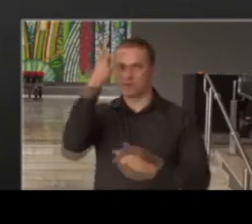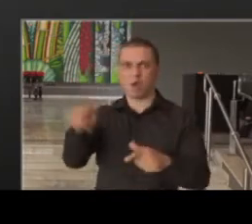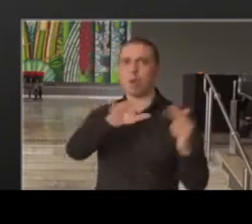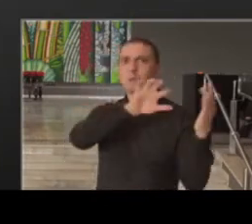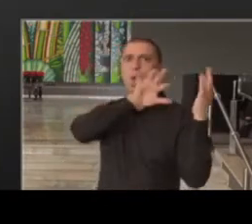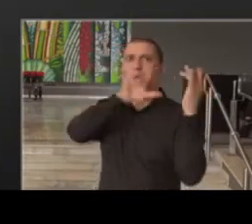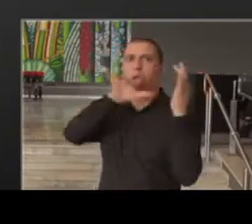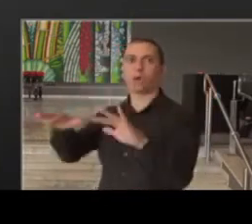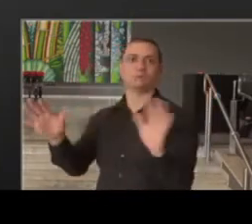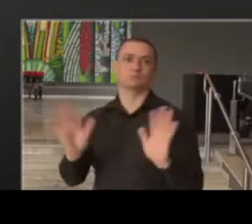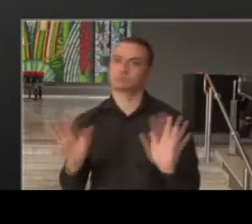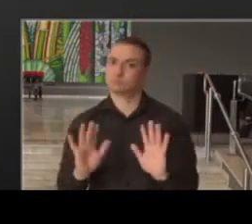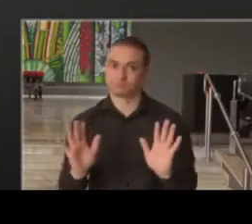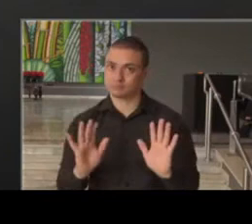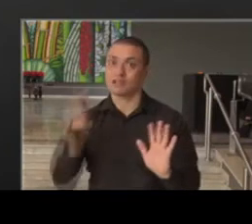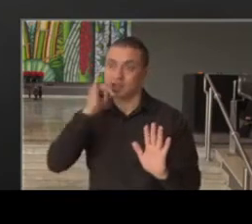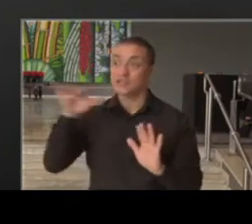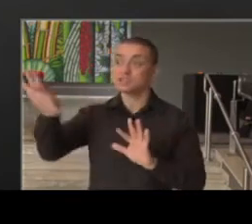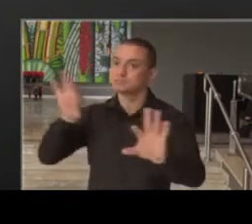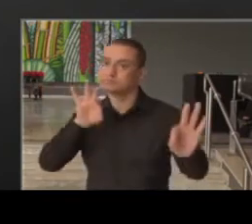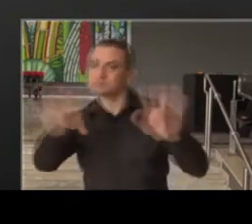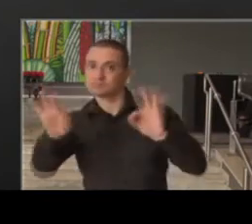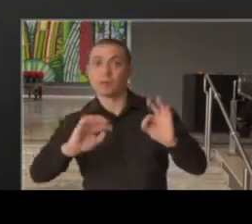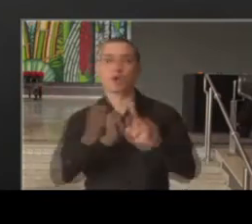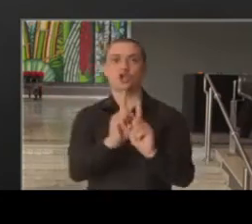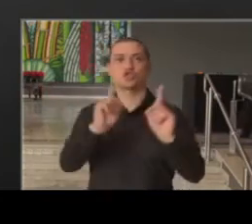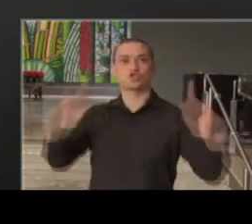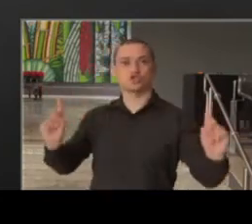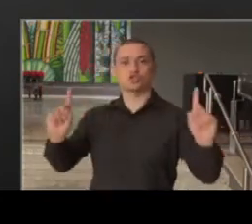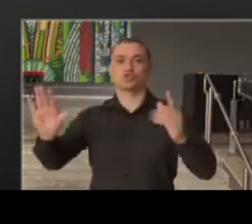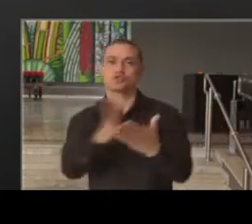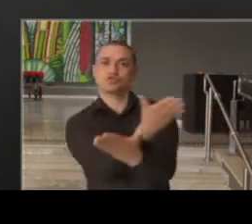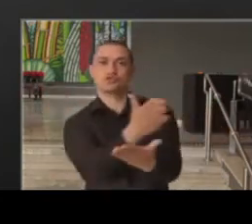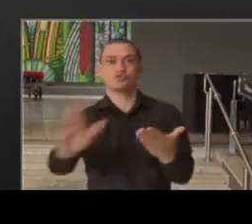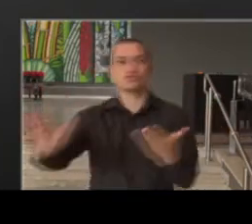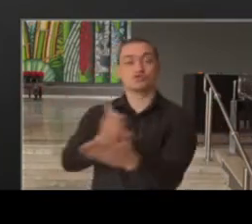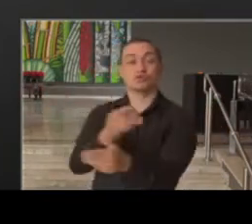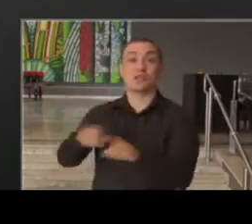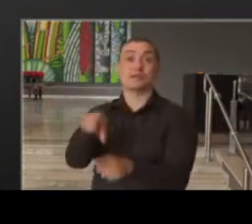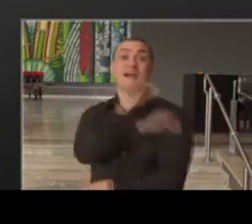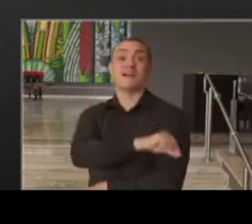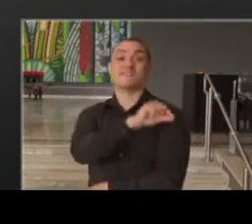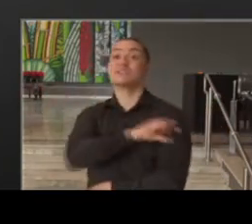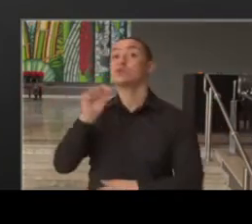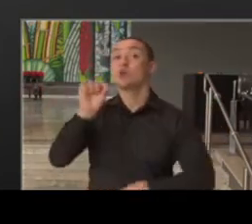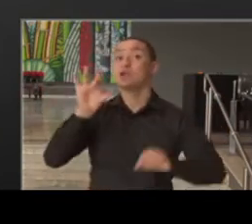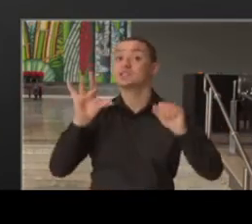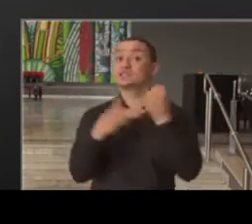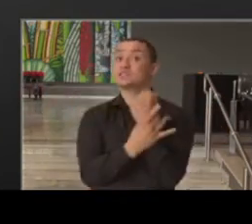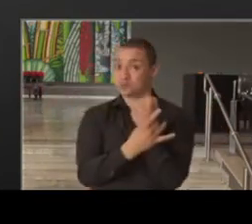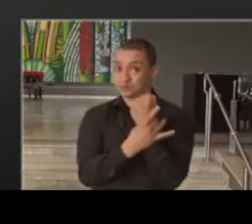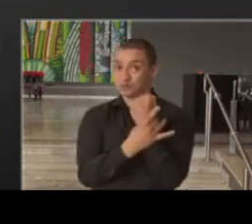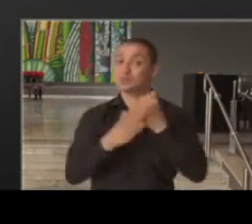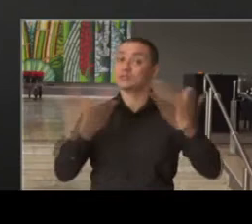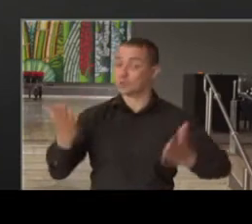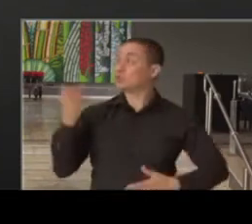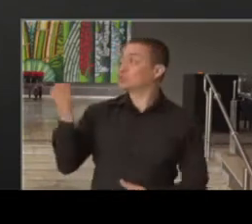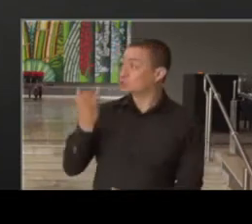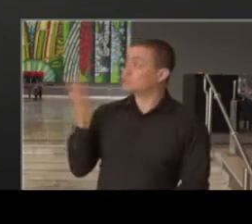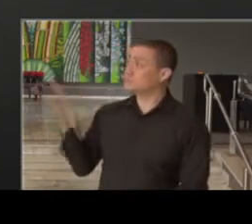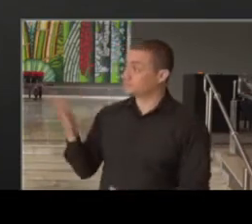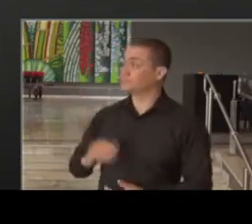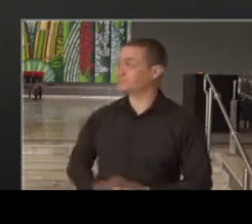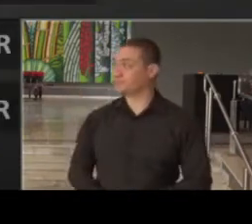nas unidades básicas, manter distanciamento social e fazer uma vacinação segura. Então, isso é